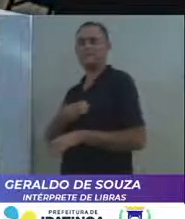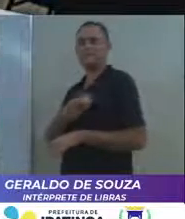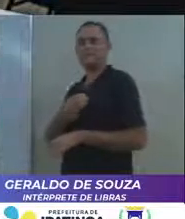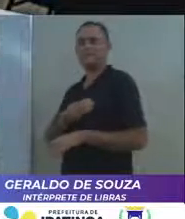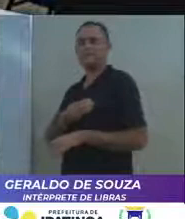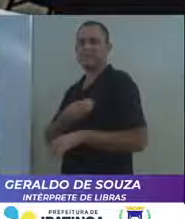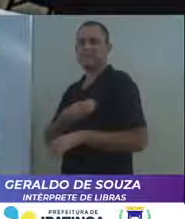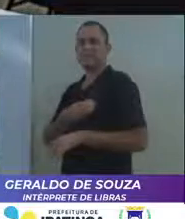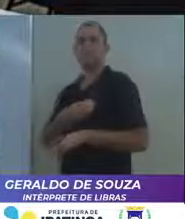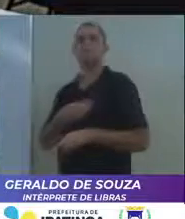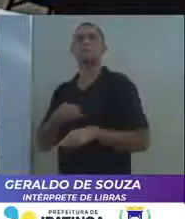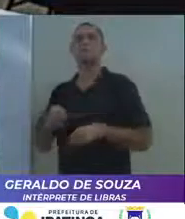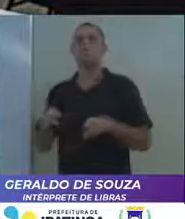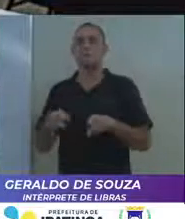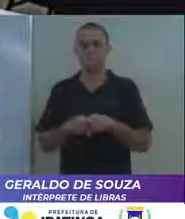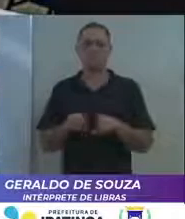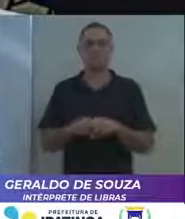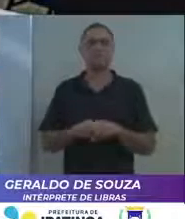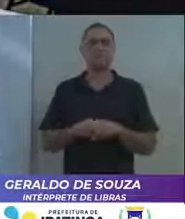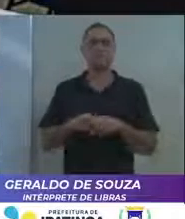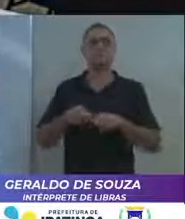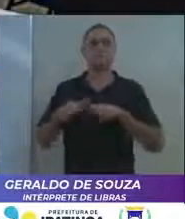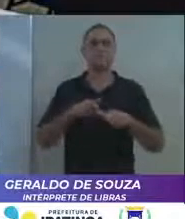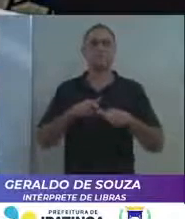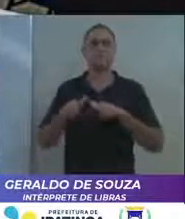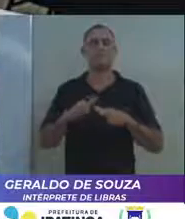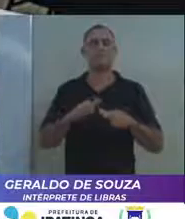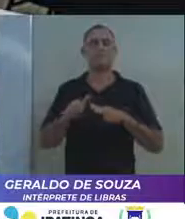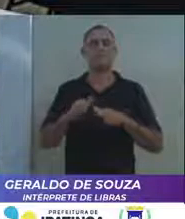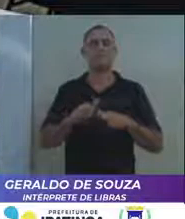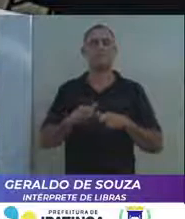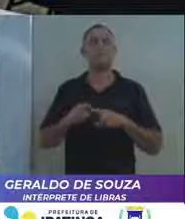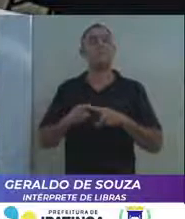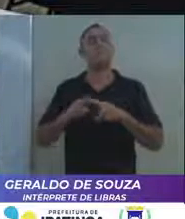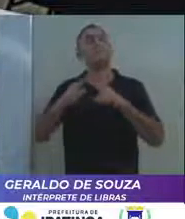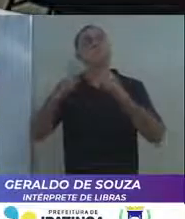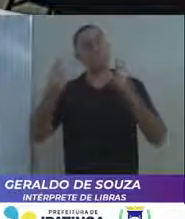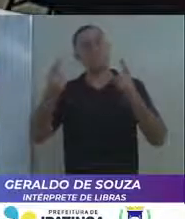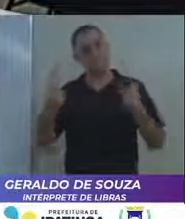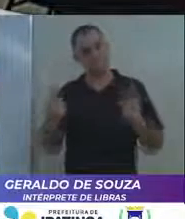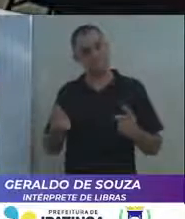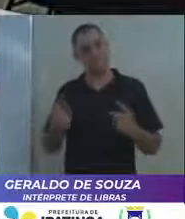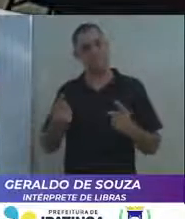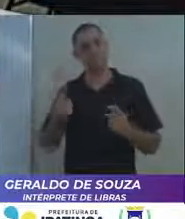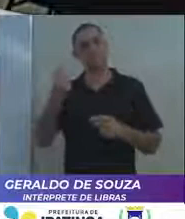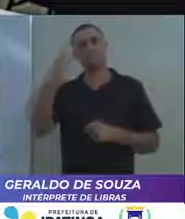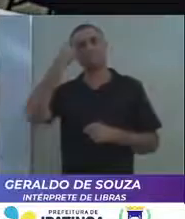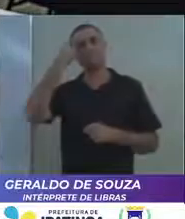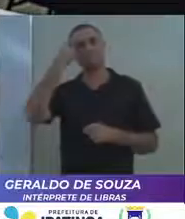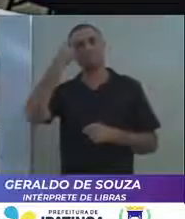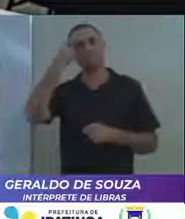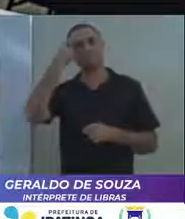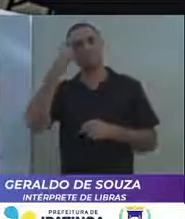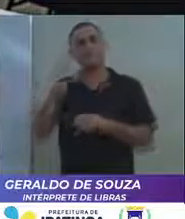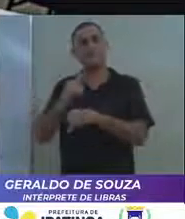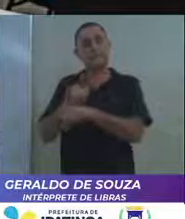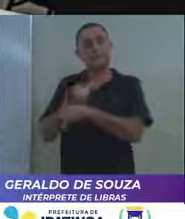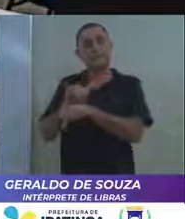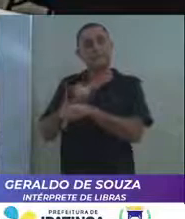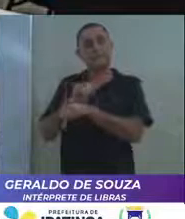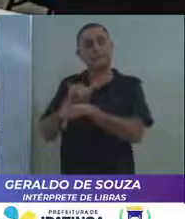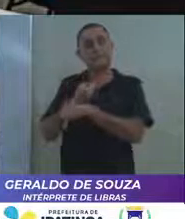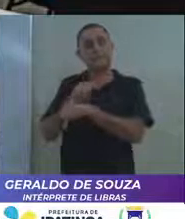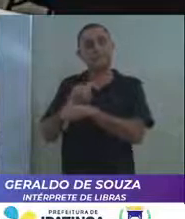nossa, meu Deus, mais um trabalho, né? Mas se a gente não pensar nessas estratégias, a gente vai adoecer. Se a